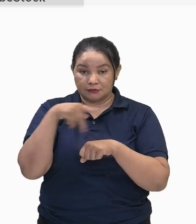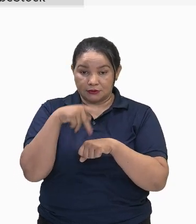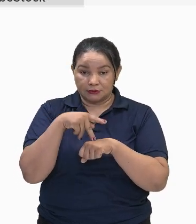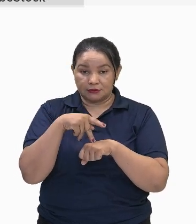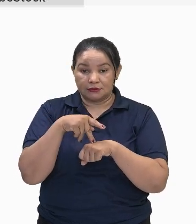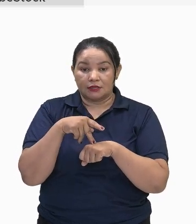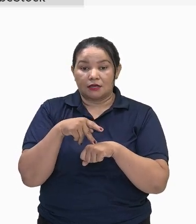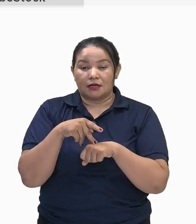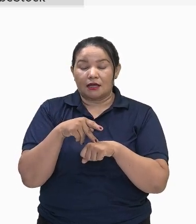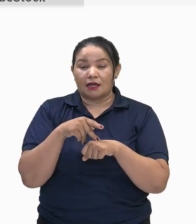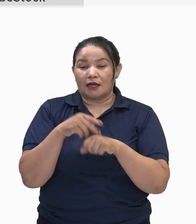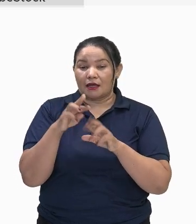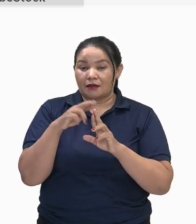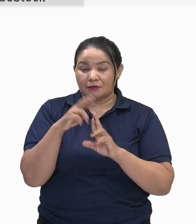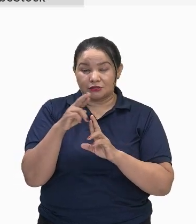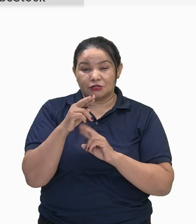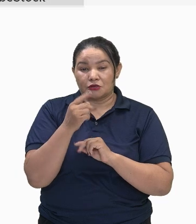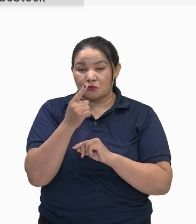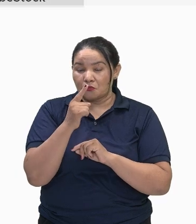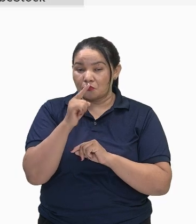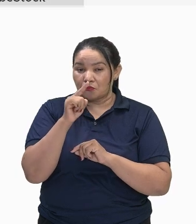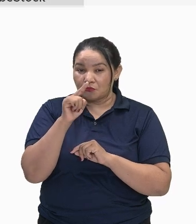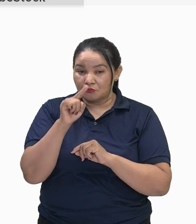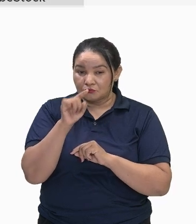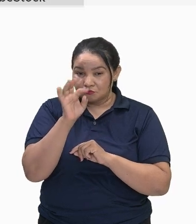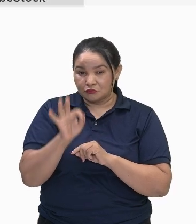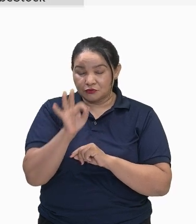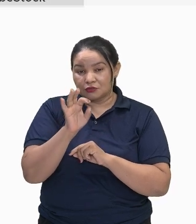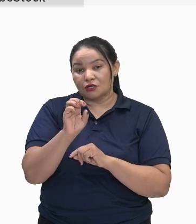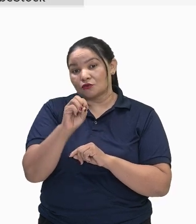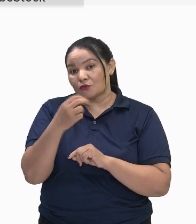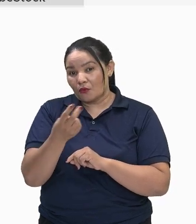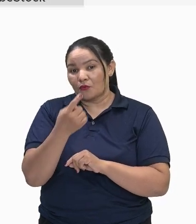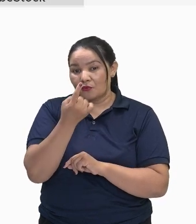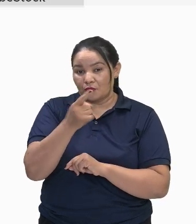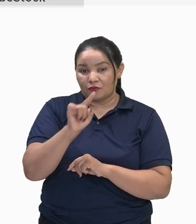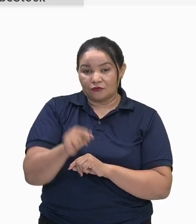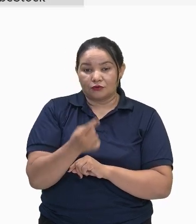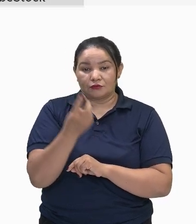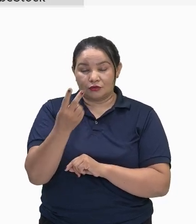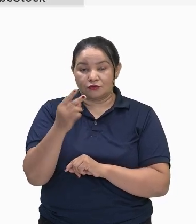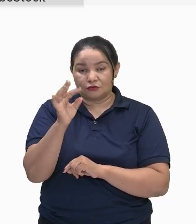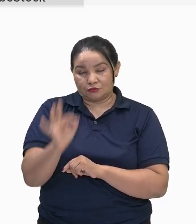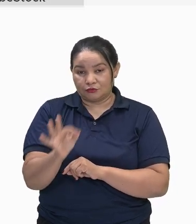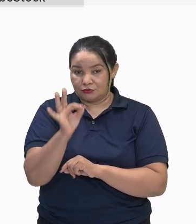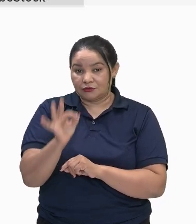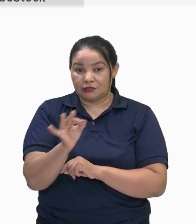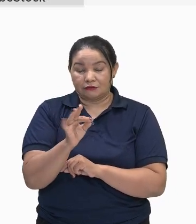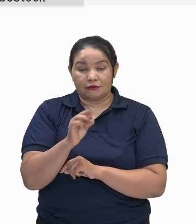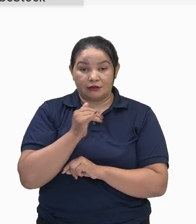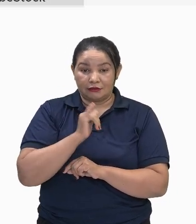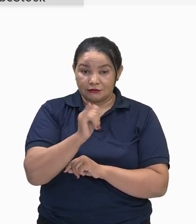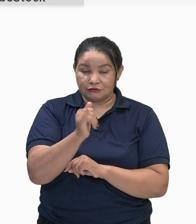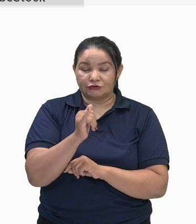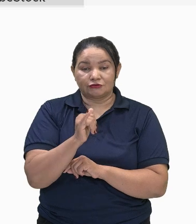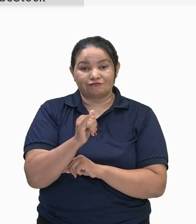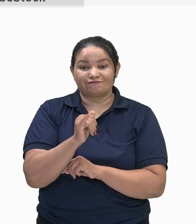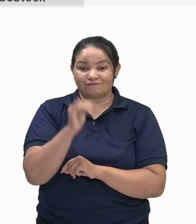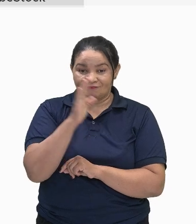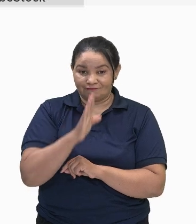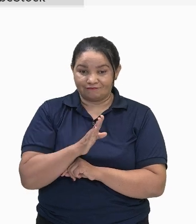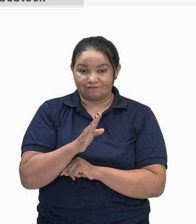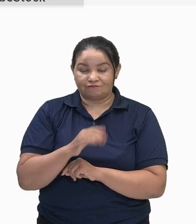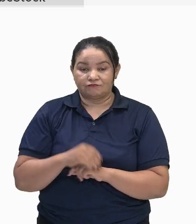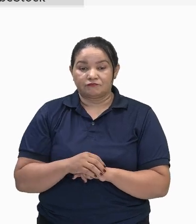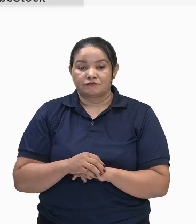apenas 1%, né, ou 1,2% de toda a energia elétrica nacional.